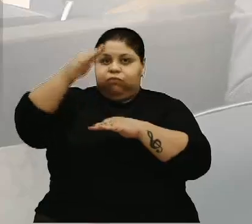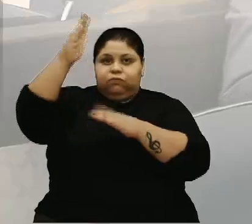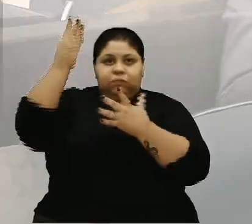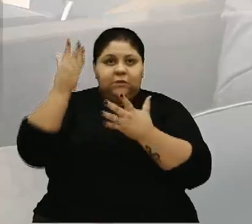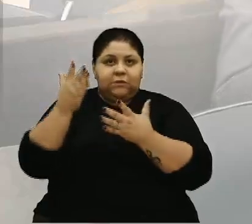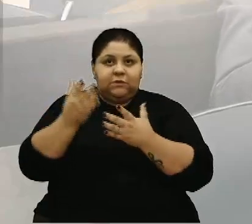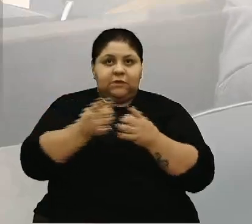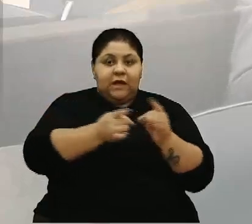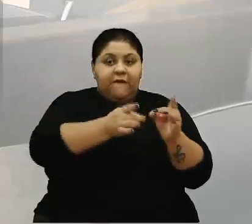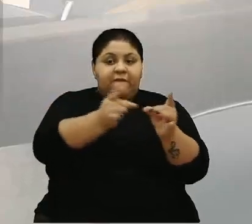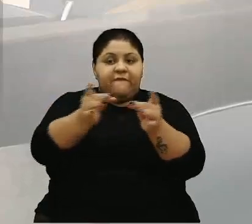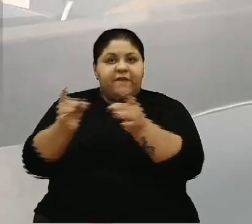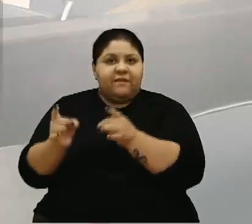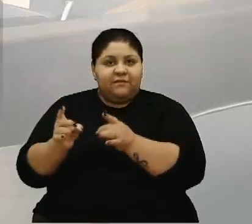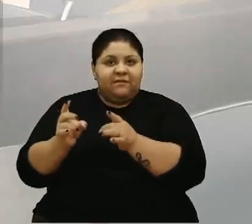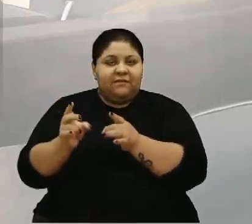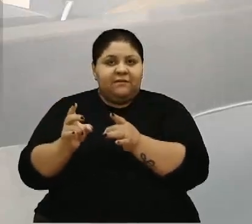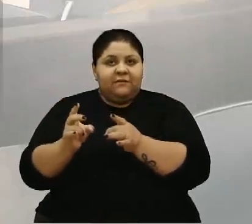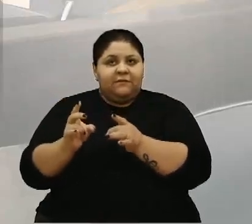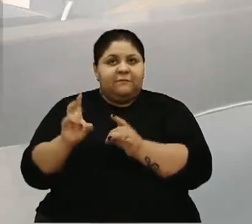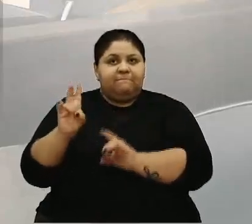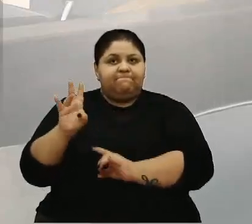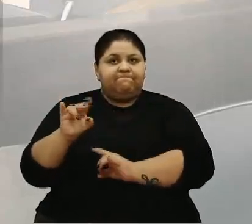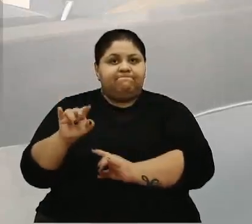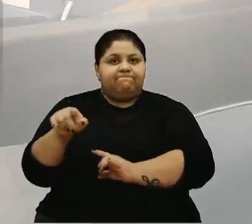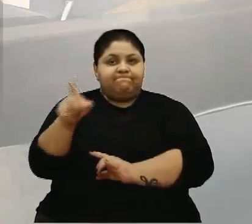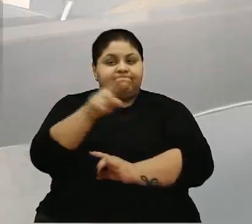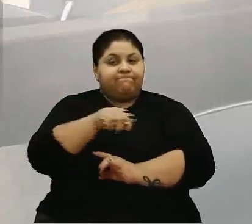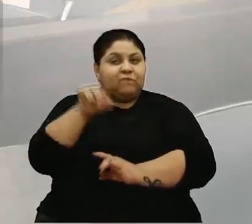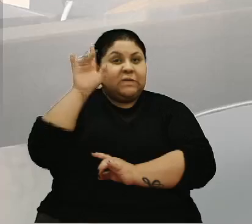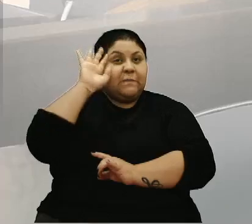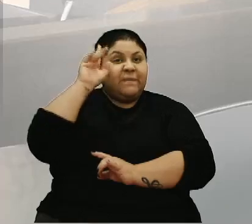tráfico. Aí você imagina o que vai ficar uma sociedade.